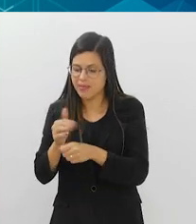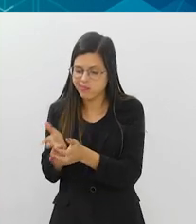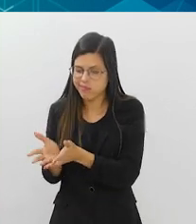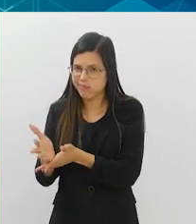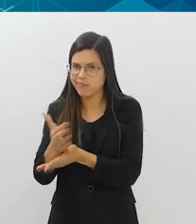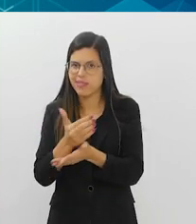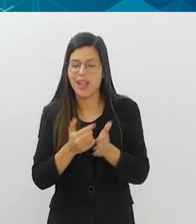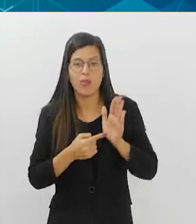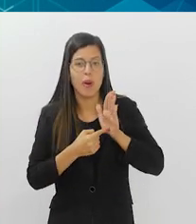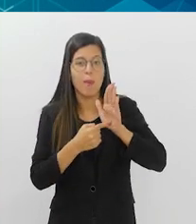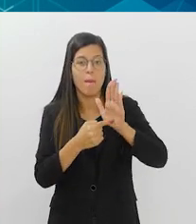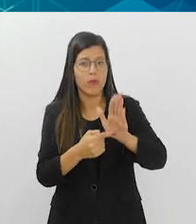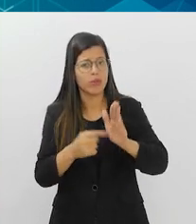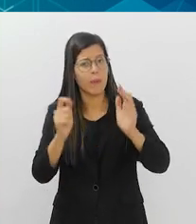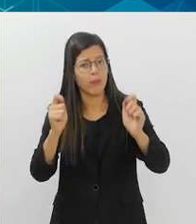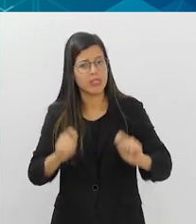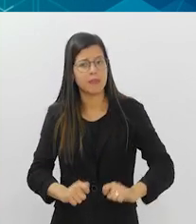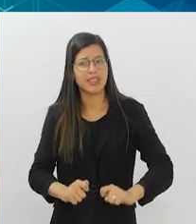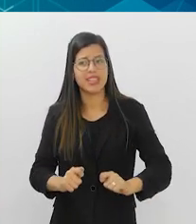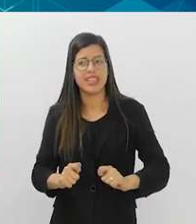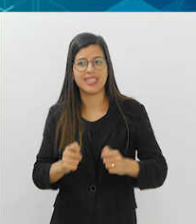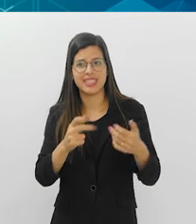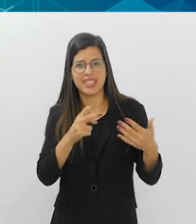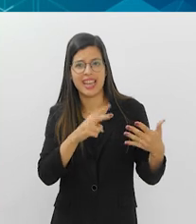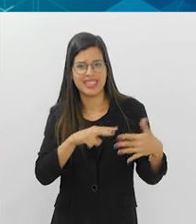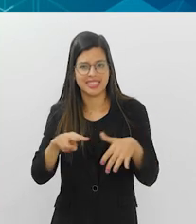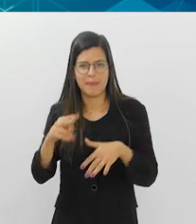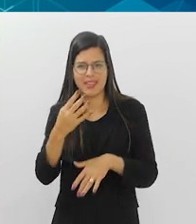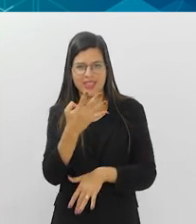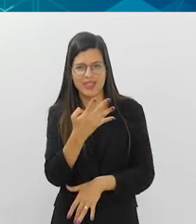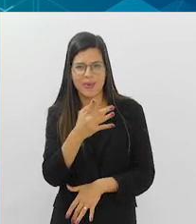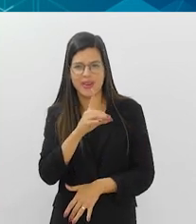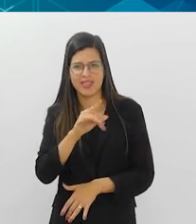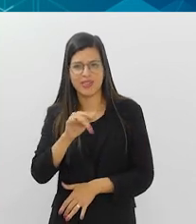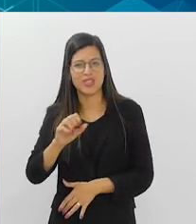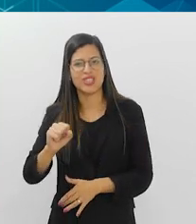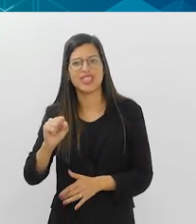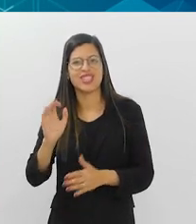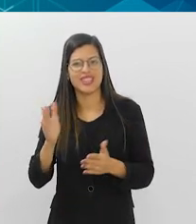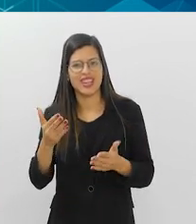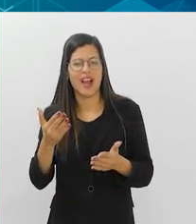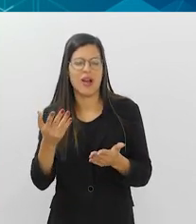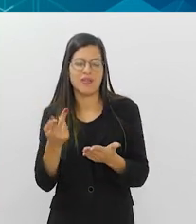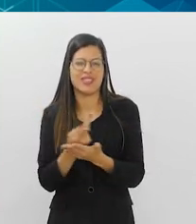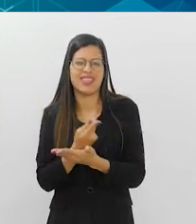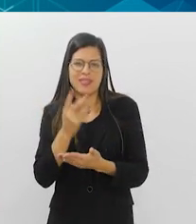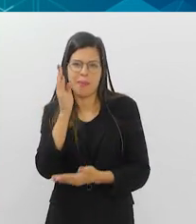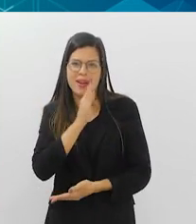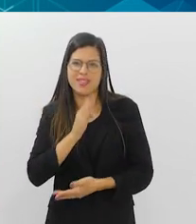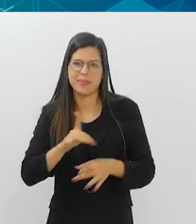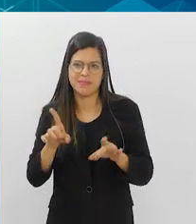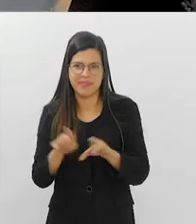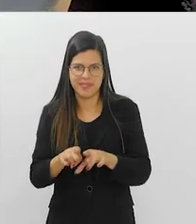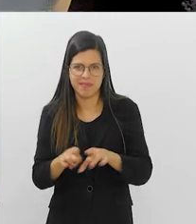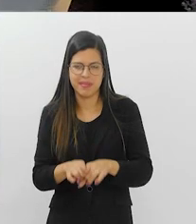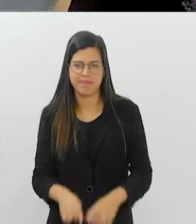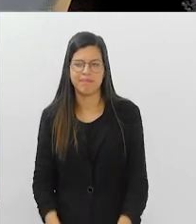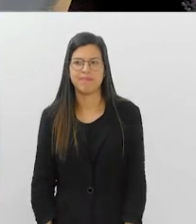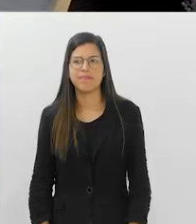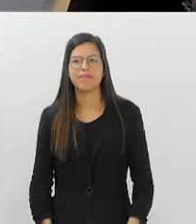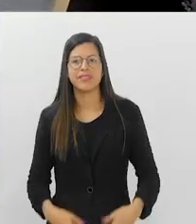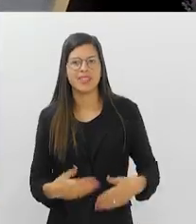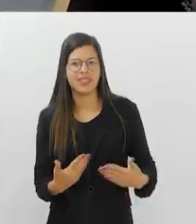cada vez mais ter dados fundamentados para mostrar que isso é uma possibilidade e que a Semana de 4 Dias já chegou no Brasil também. É isso